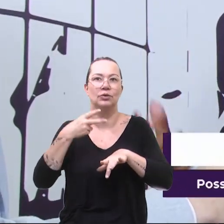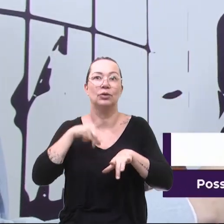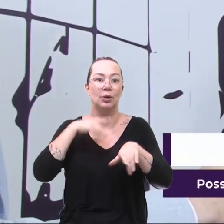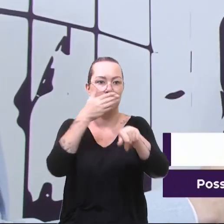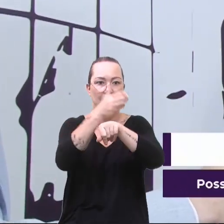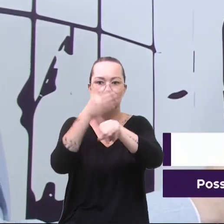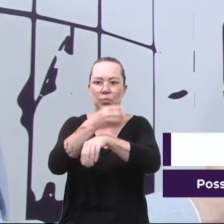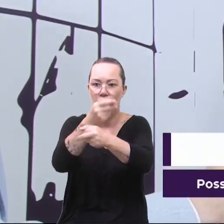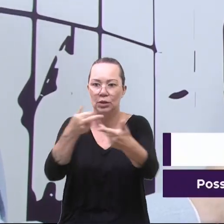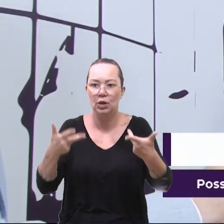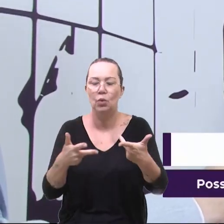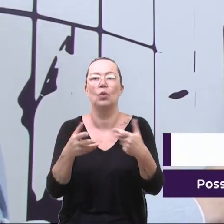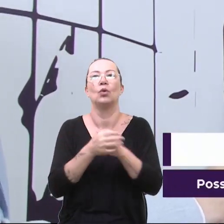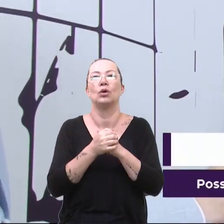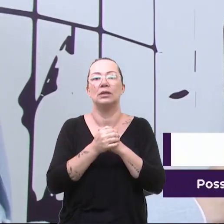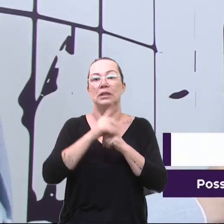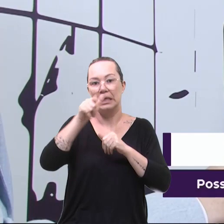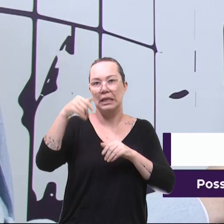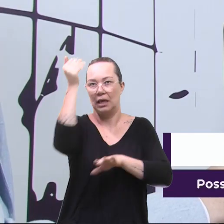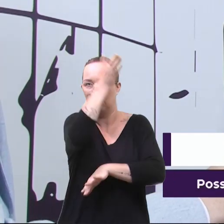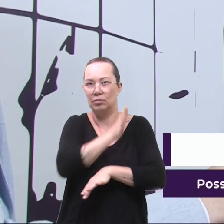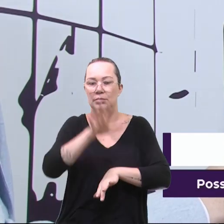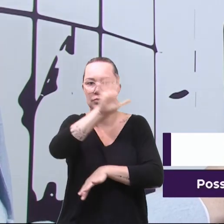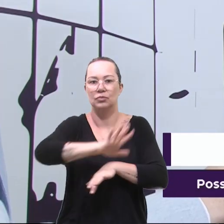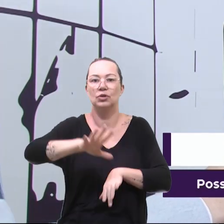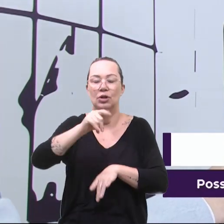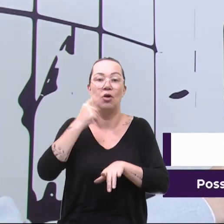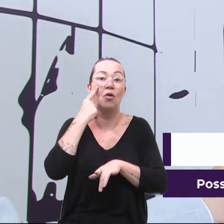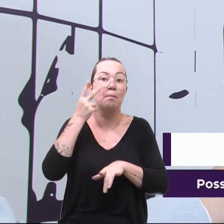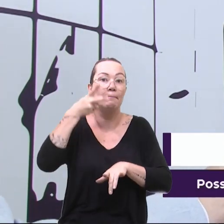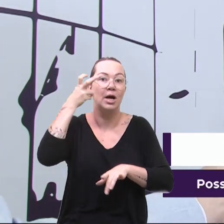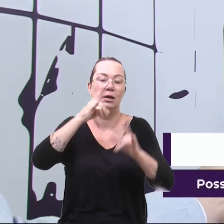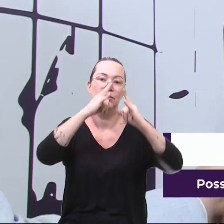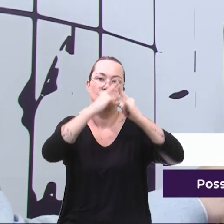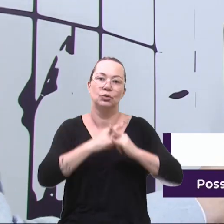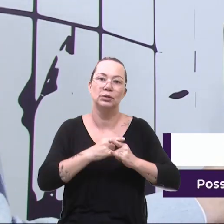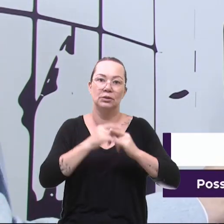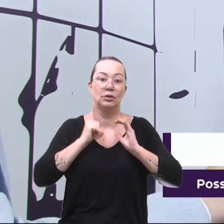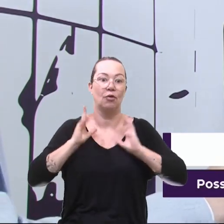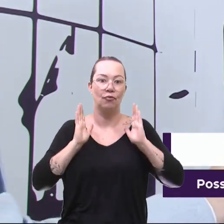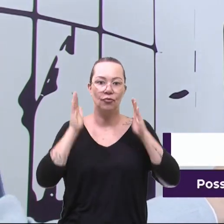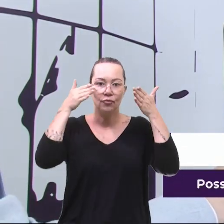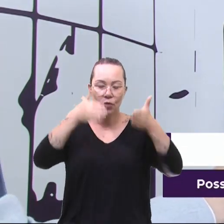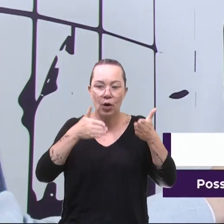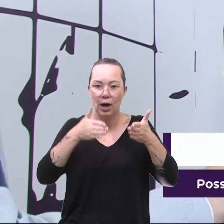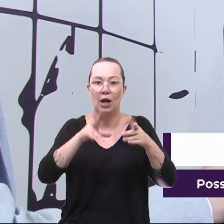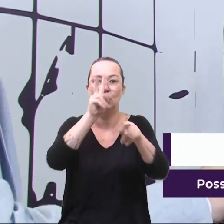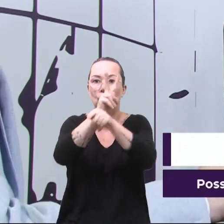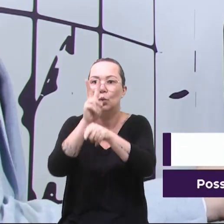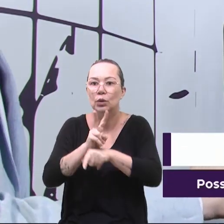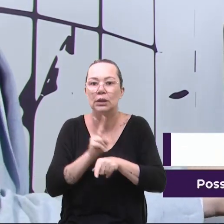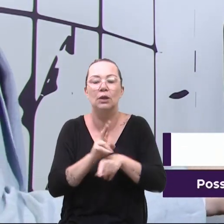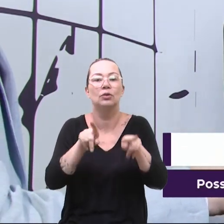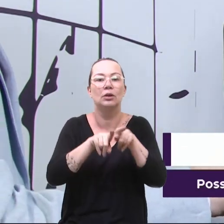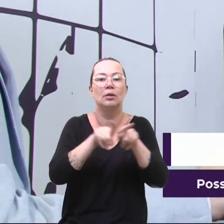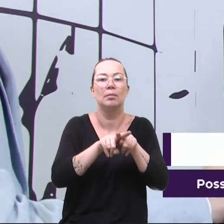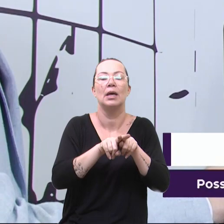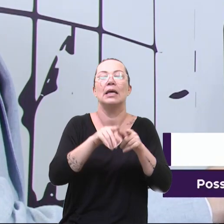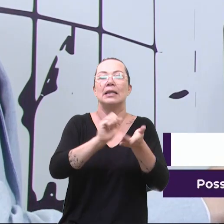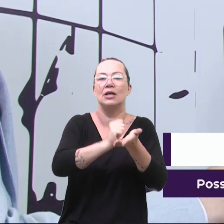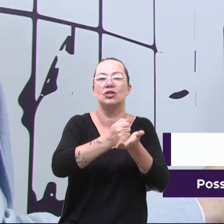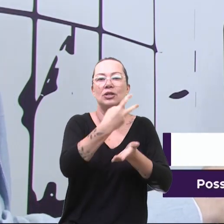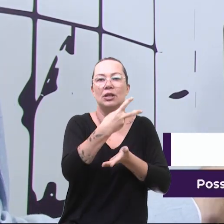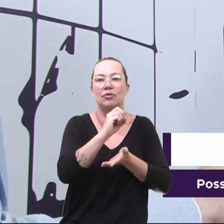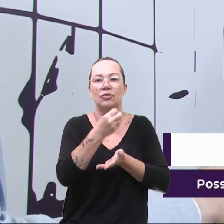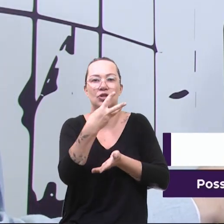são nacionais, a gente vê o quanto as instituições estão ligadas, focadas na questão da Agenda 2030, falando